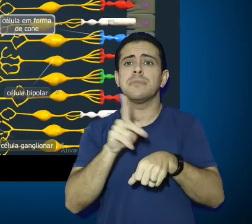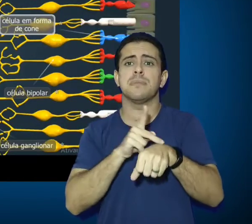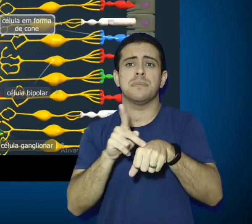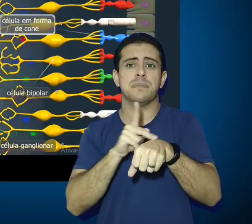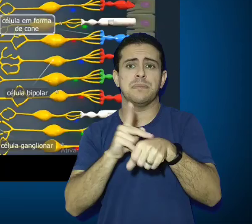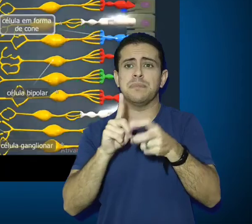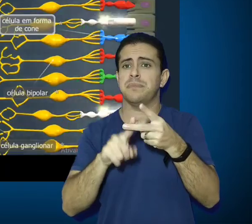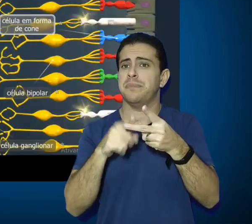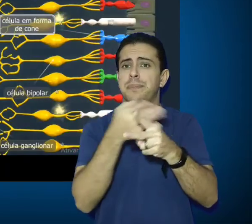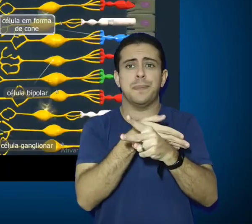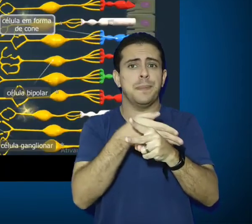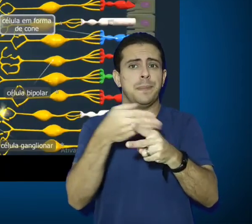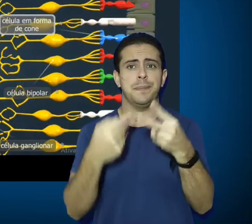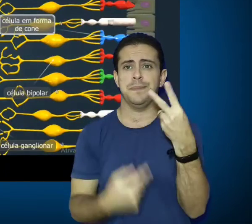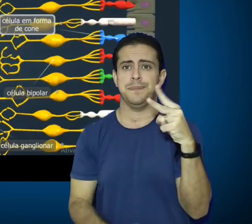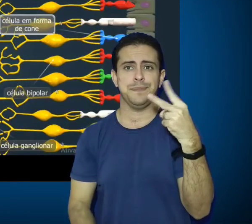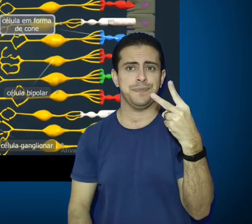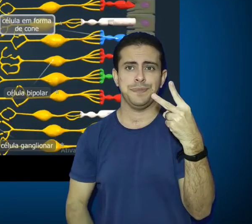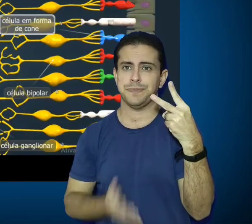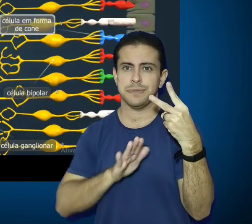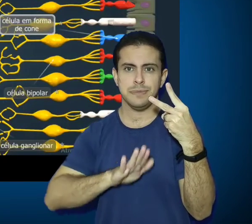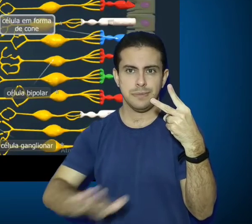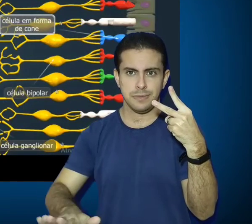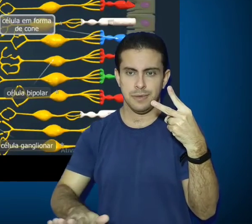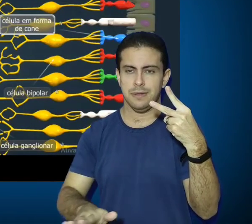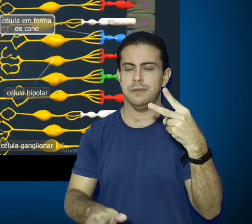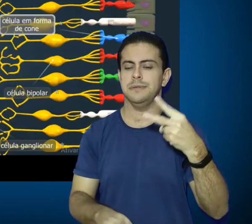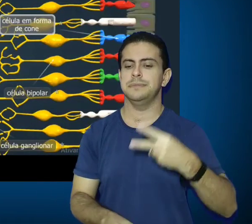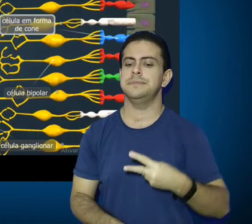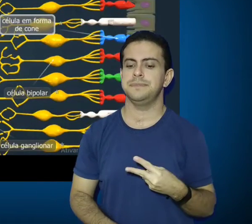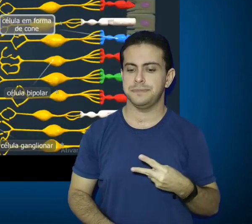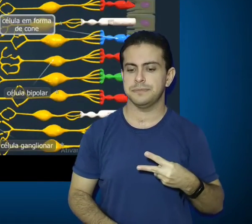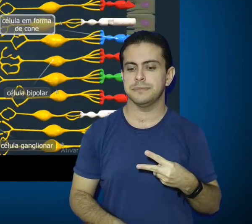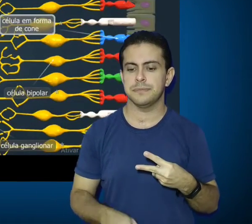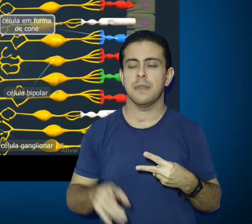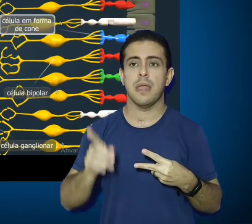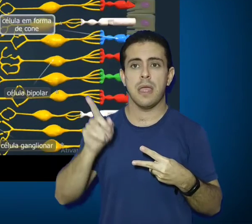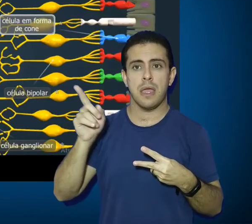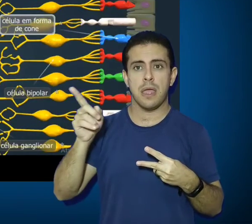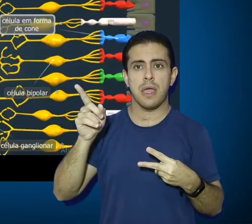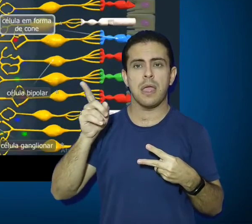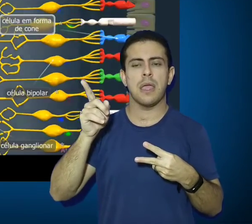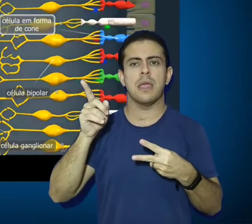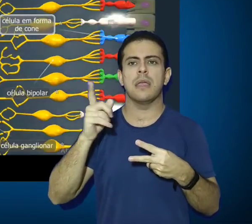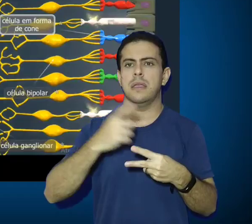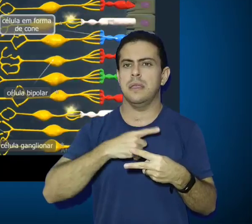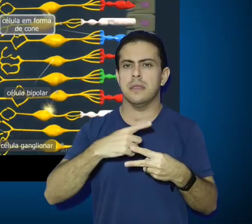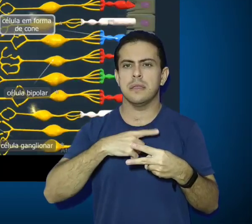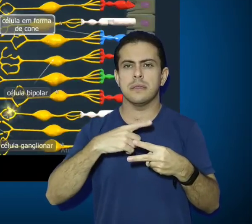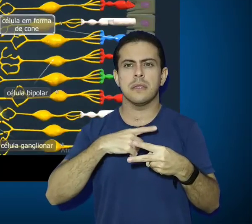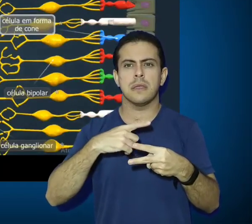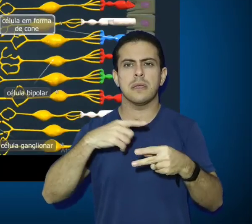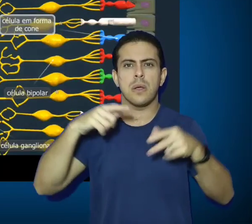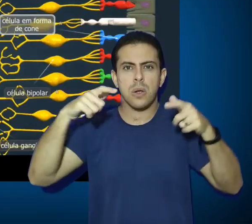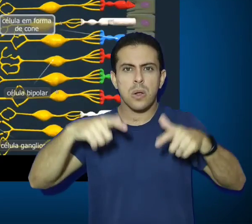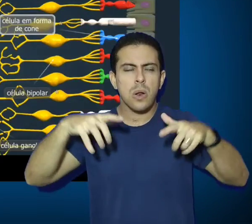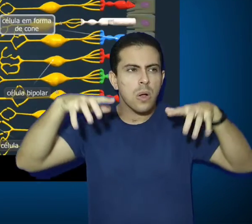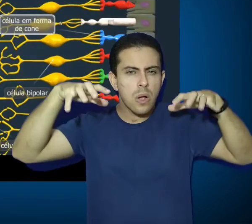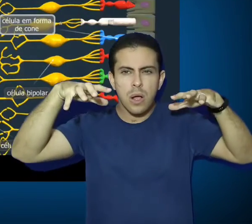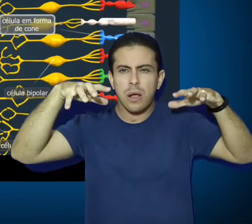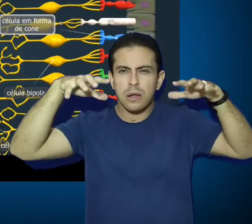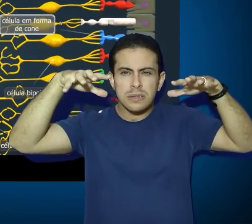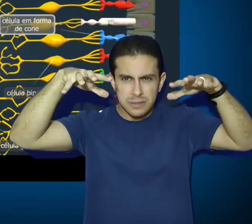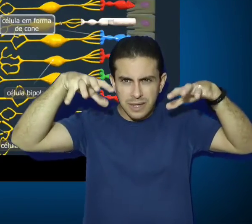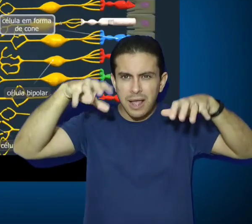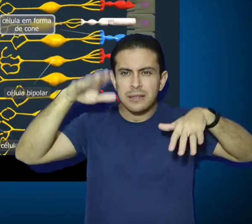e ela é responsável quando você se encontra em uma região escura e os seus olhos pela